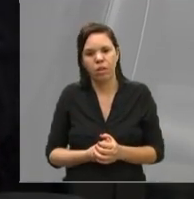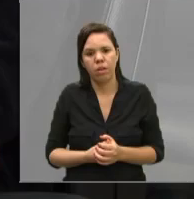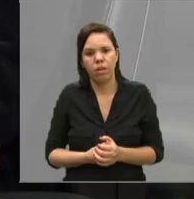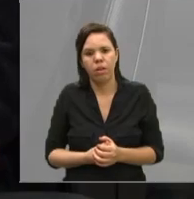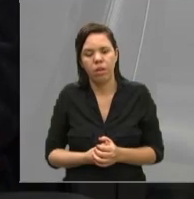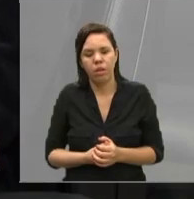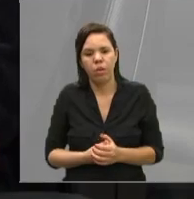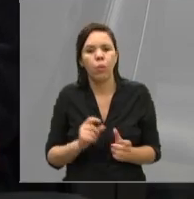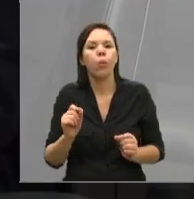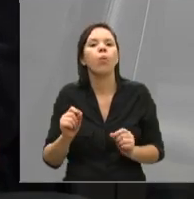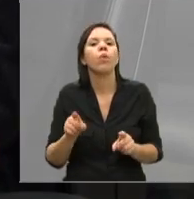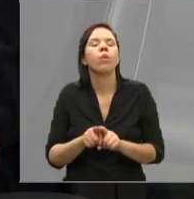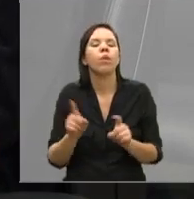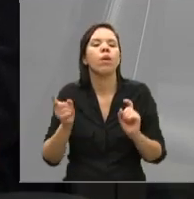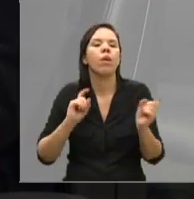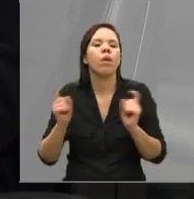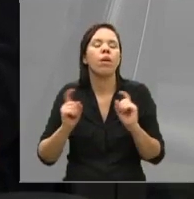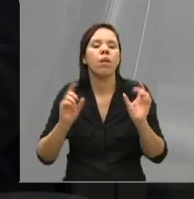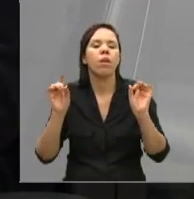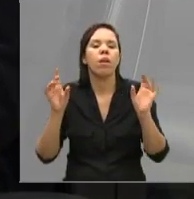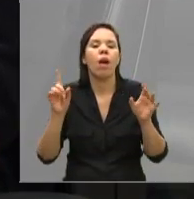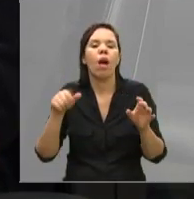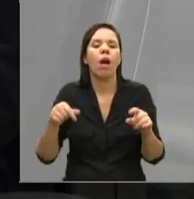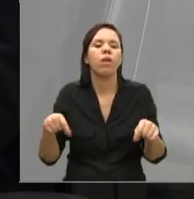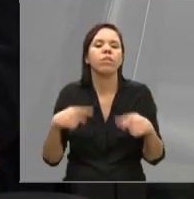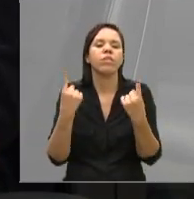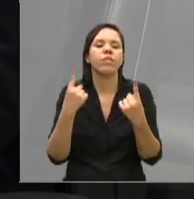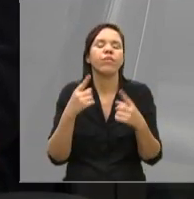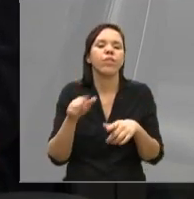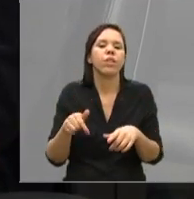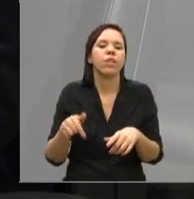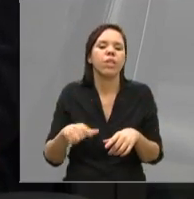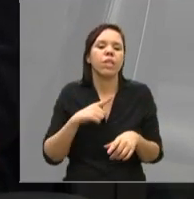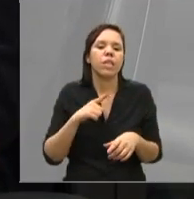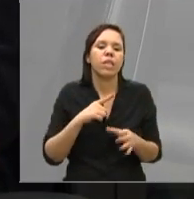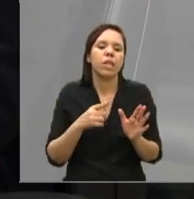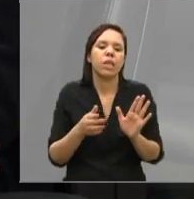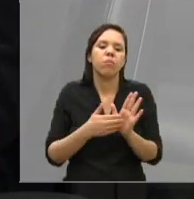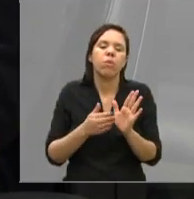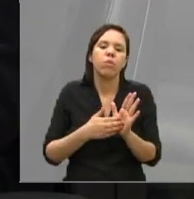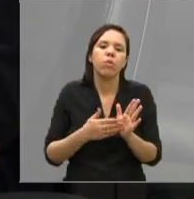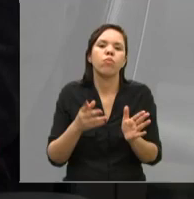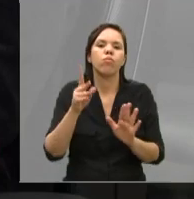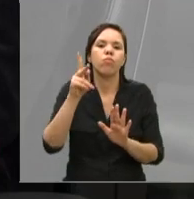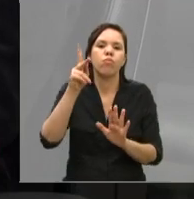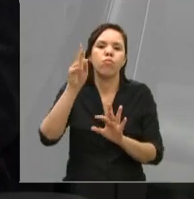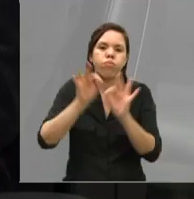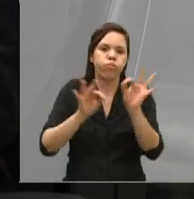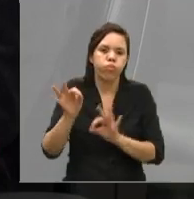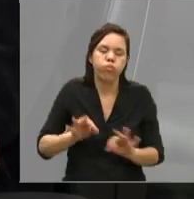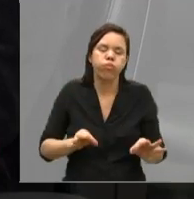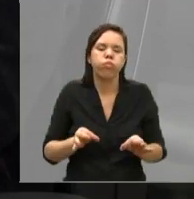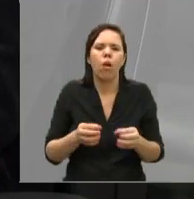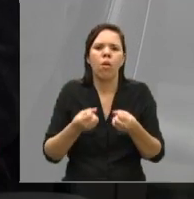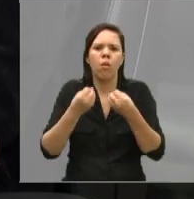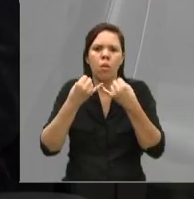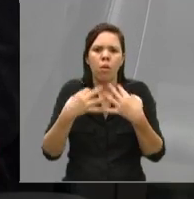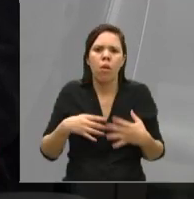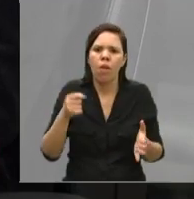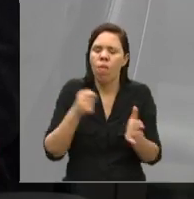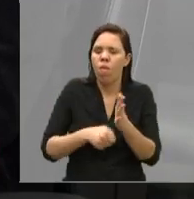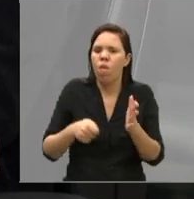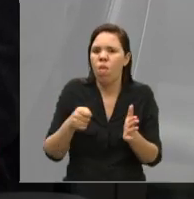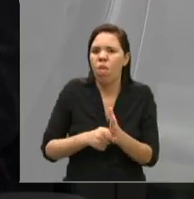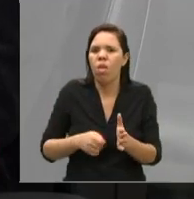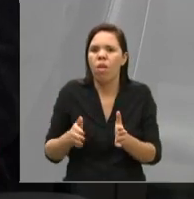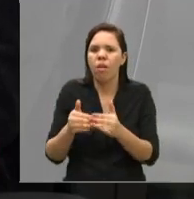E as sessões também acabam sendo um desafio aqui, colocar o projeto, argumentar, solicitar as